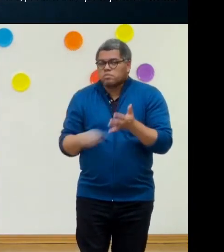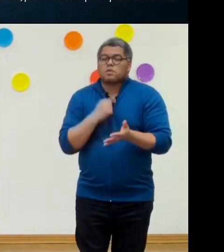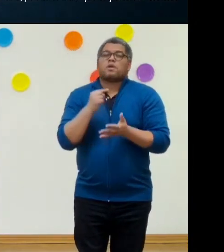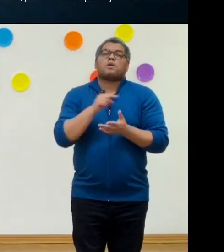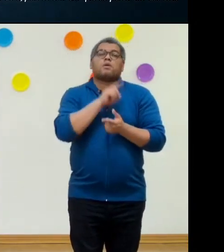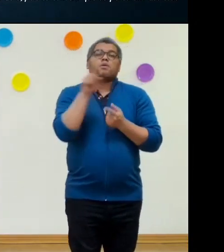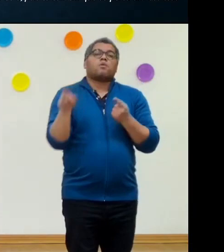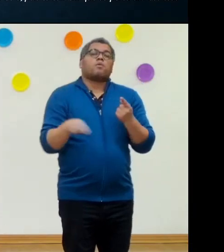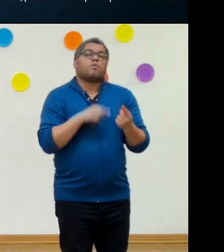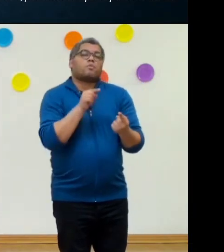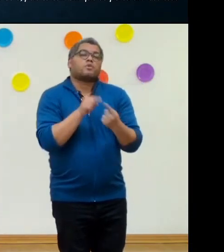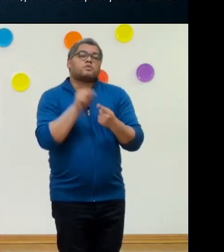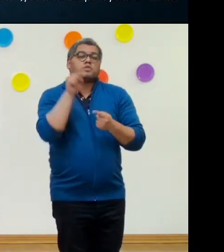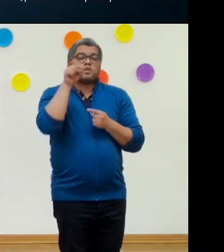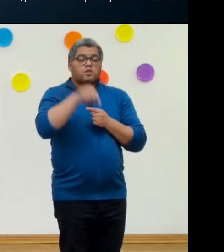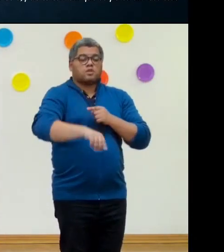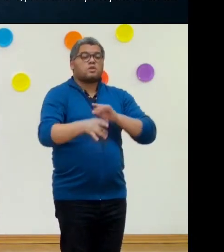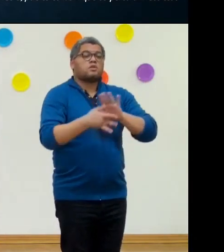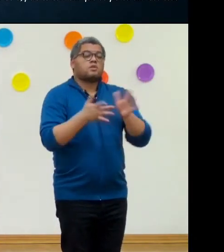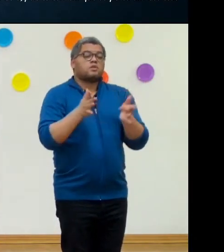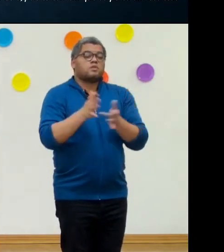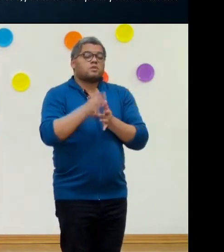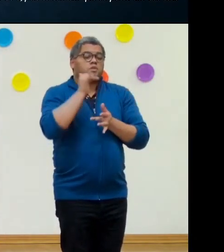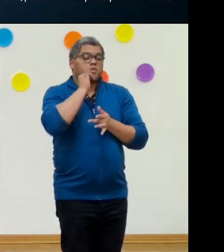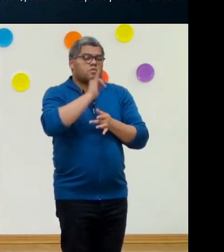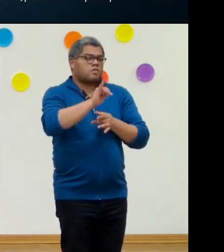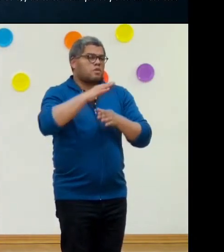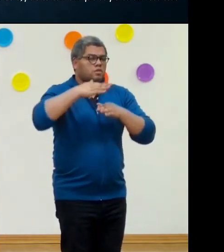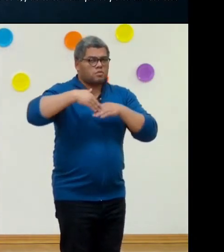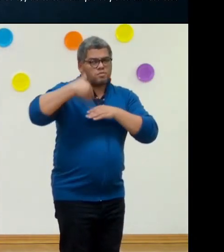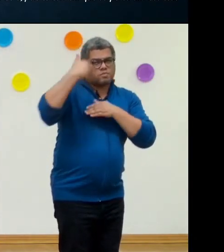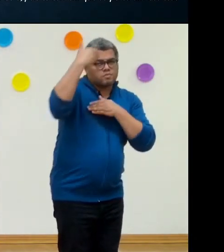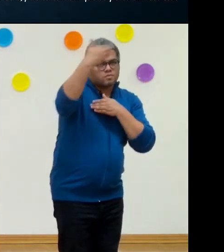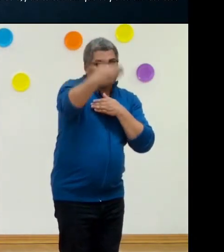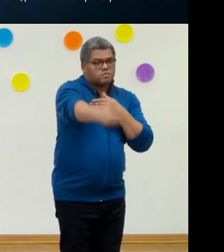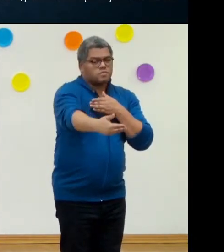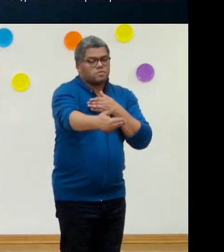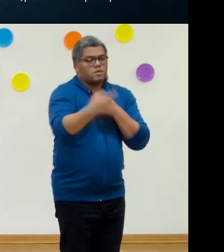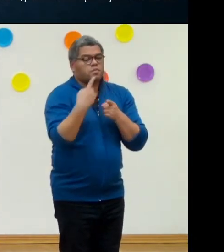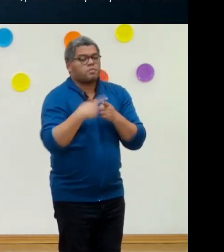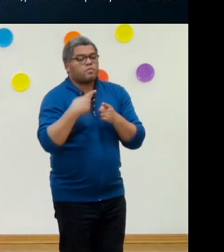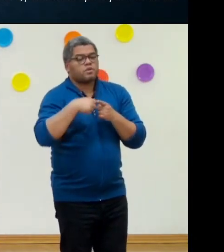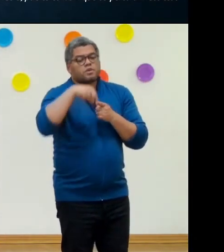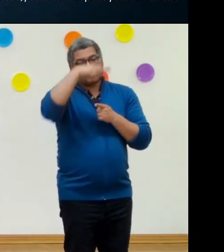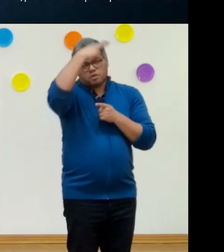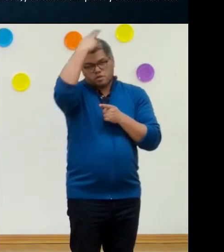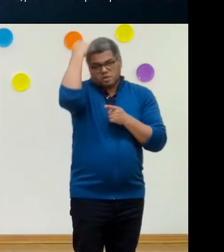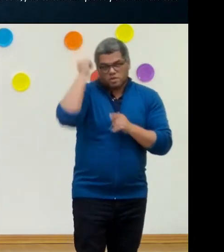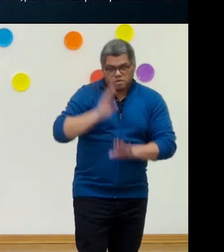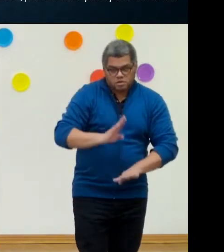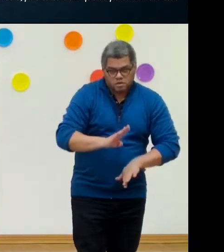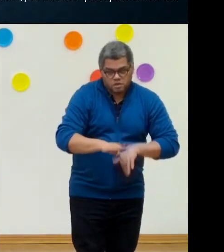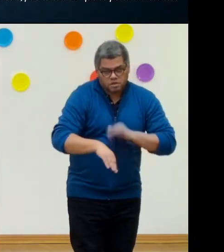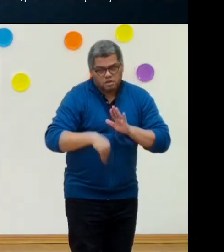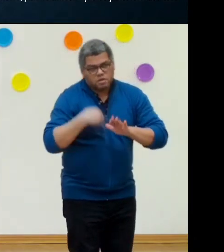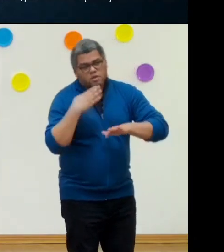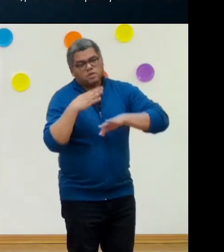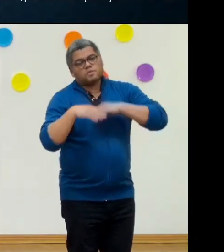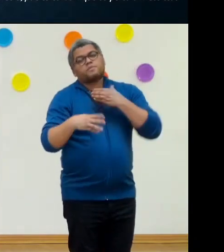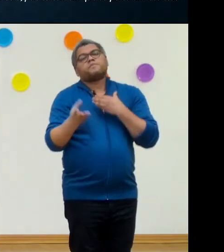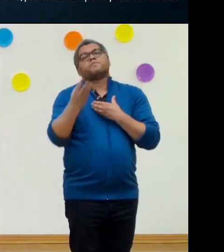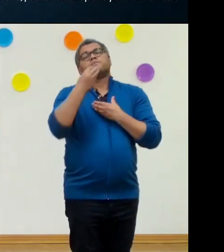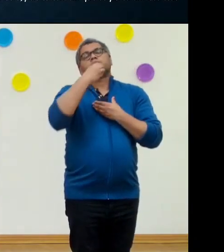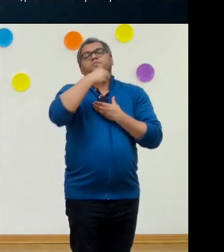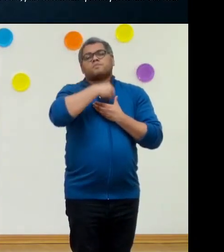ponto é que Jesus está falando, é muito mais do que externo, gente. Santidade é primeiro interno. É um pecado que